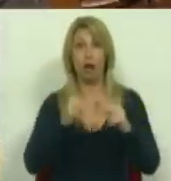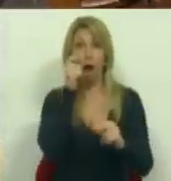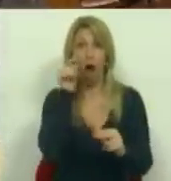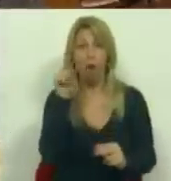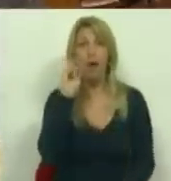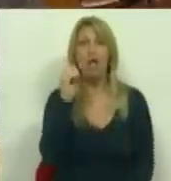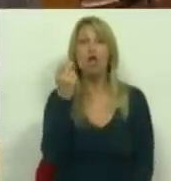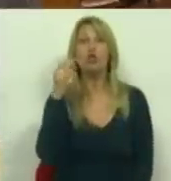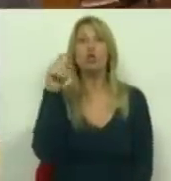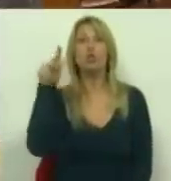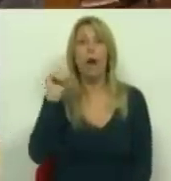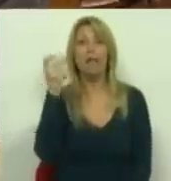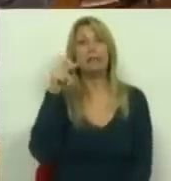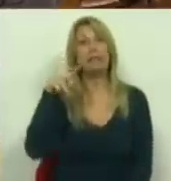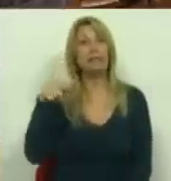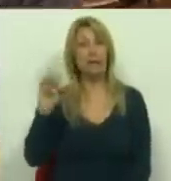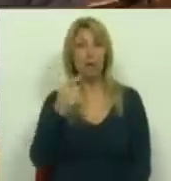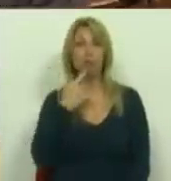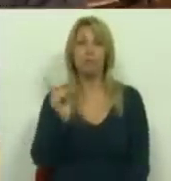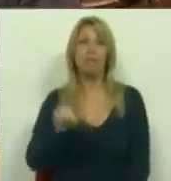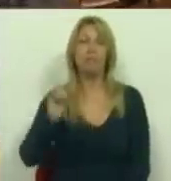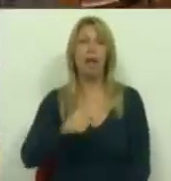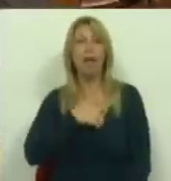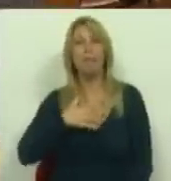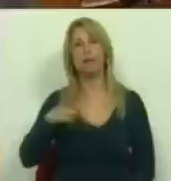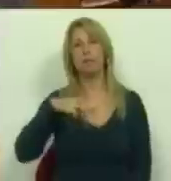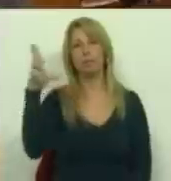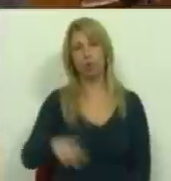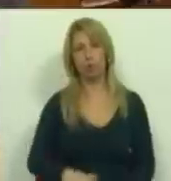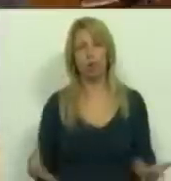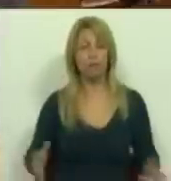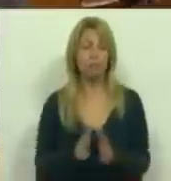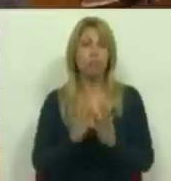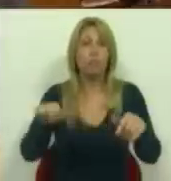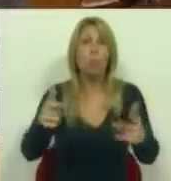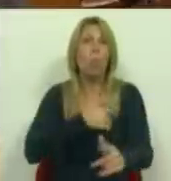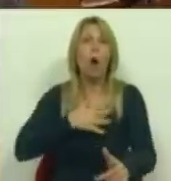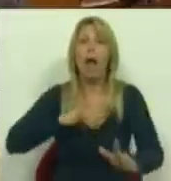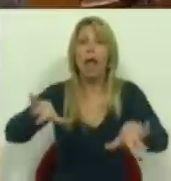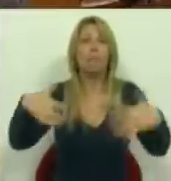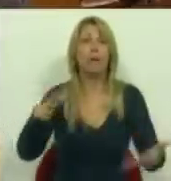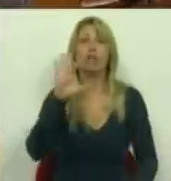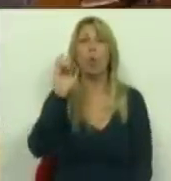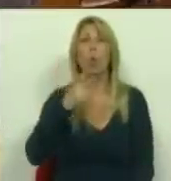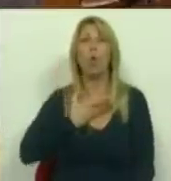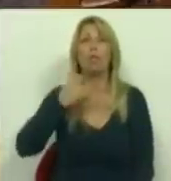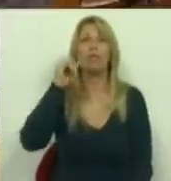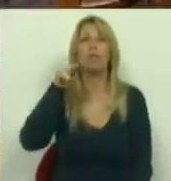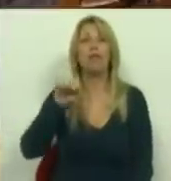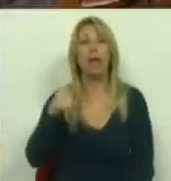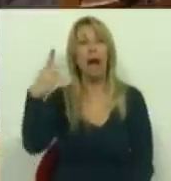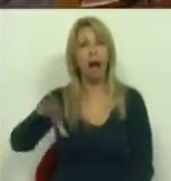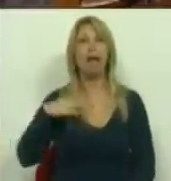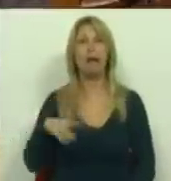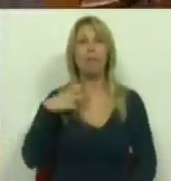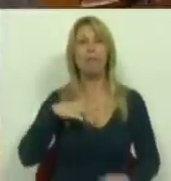pelas grandes empresas portuguesas. A existência de uma qualquer holding gestora de capitais sociais na Holanda, que serve de veículo